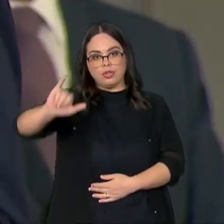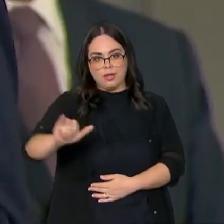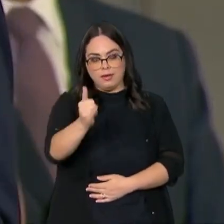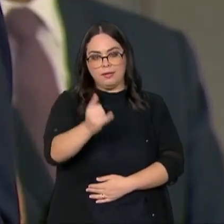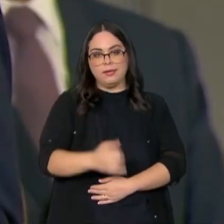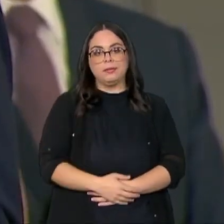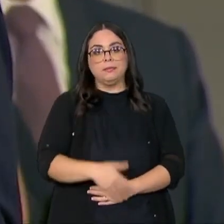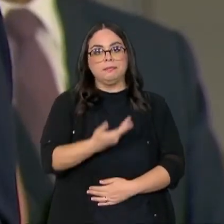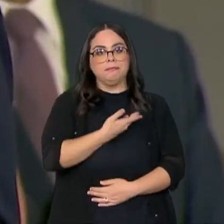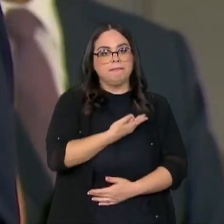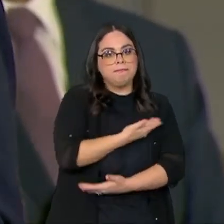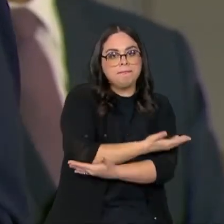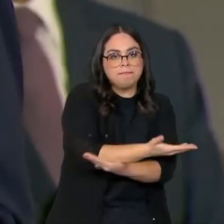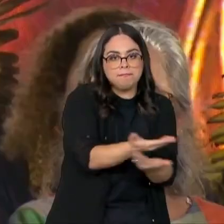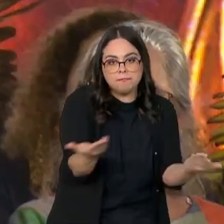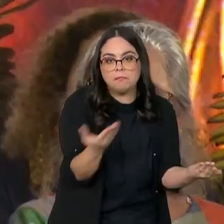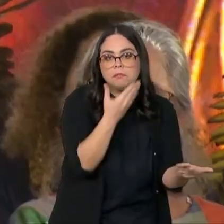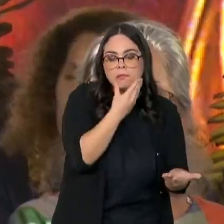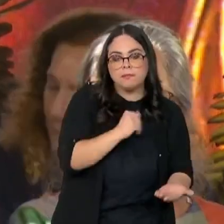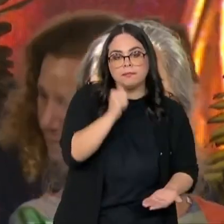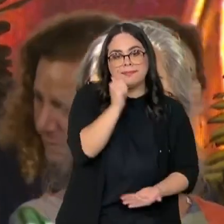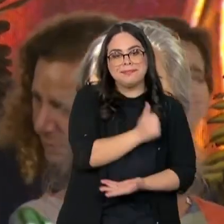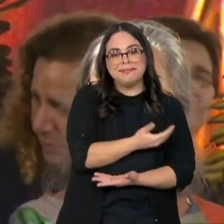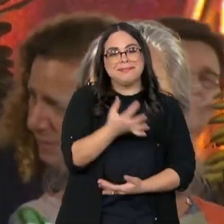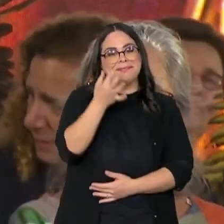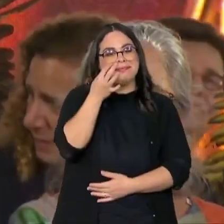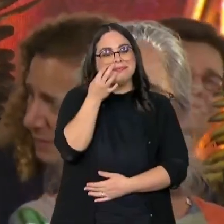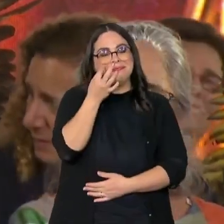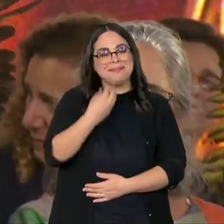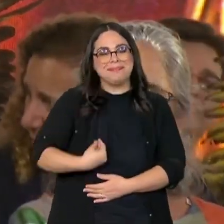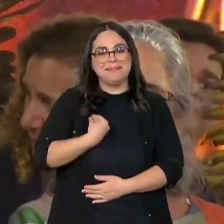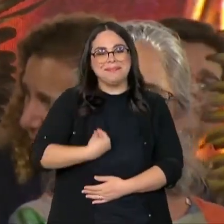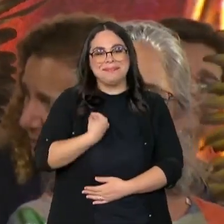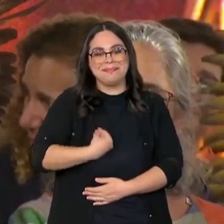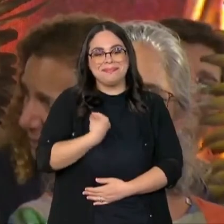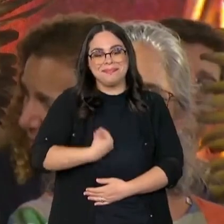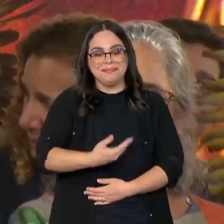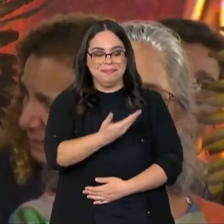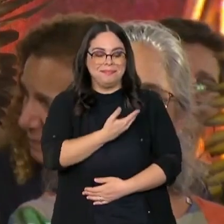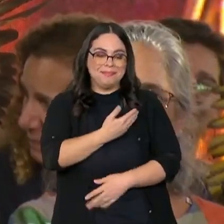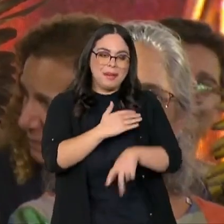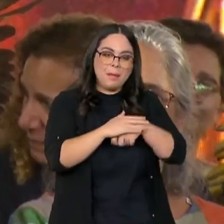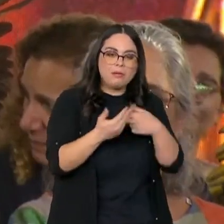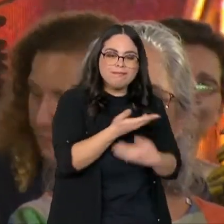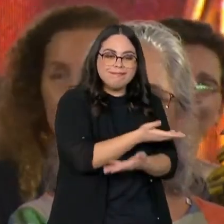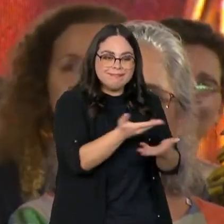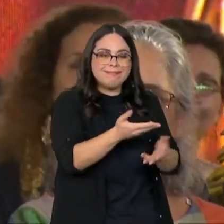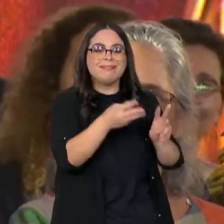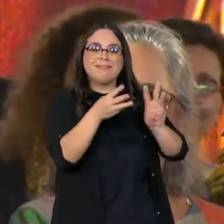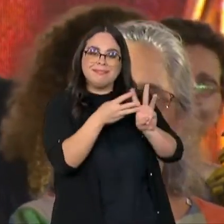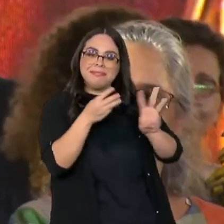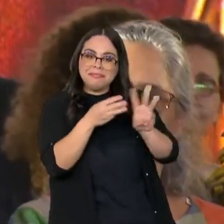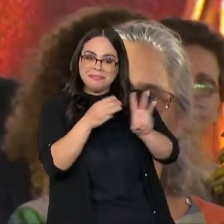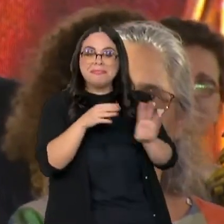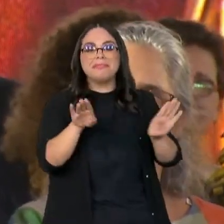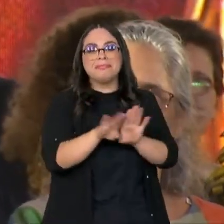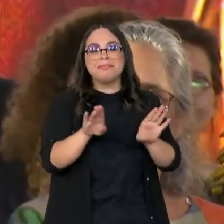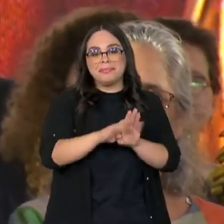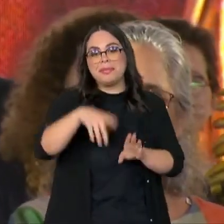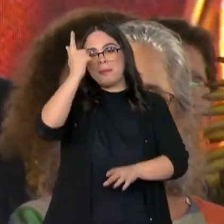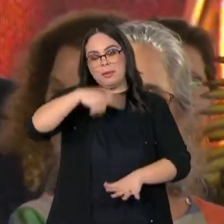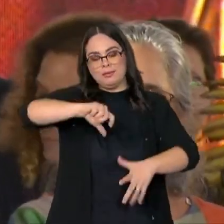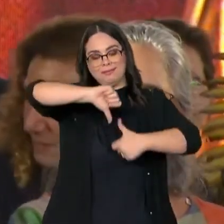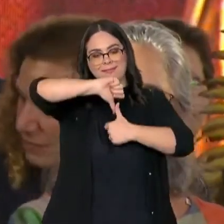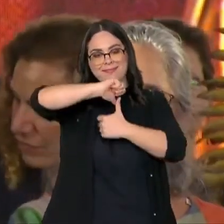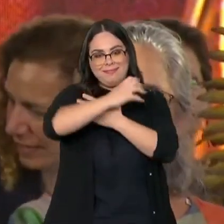meus queridos companheiros e queridas companheiras, meus companheiros indígenas e meus companheiros